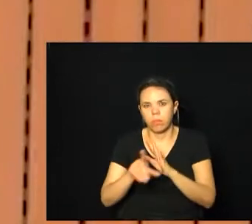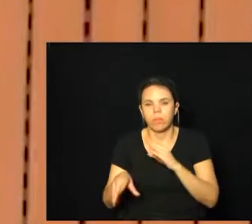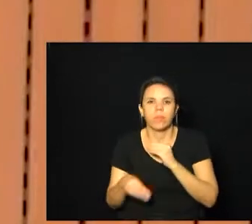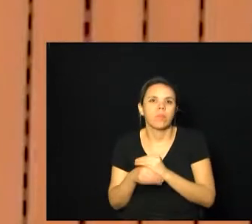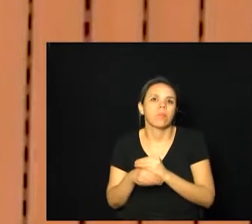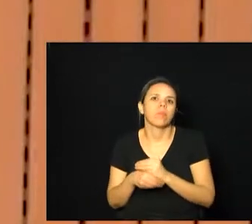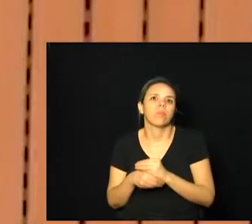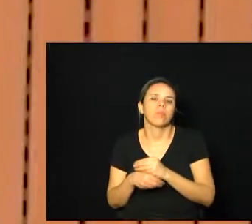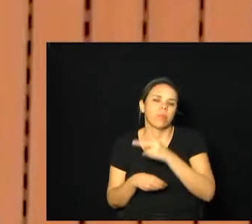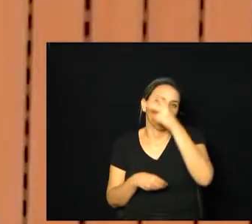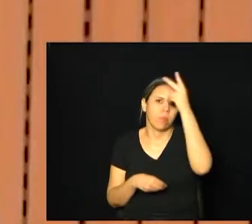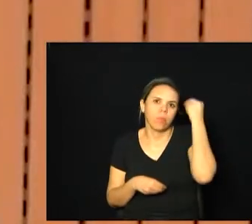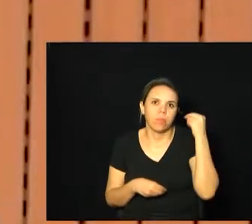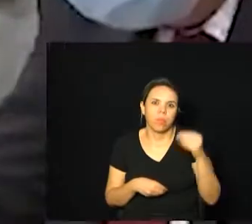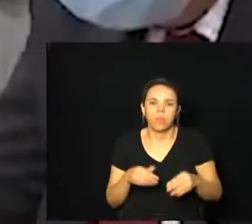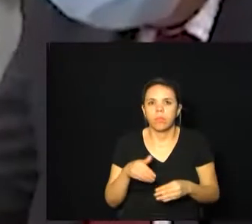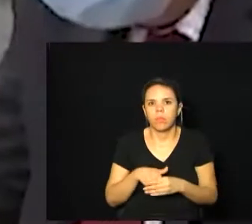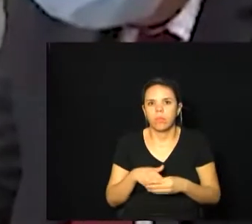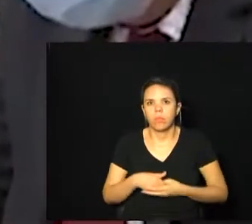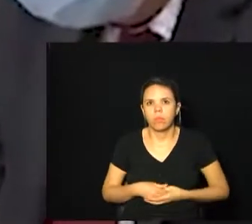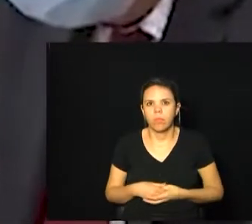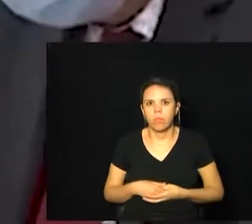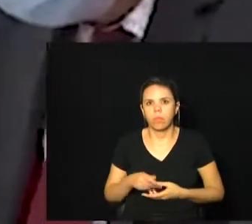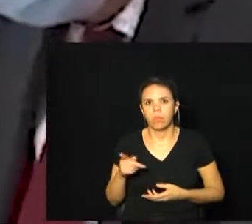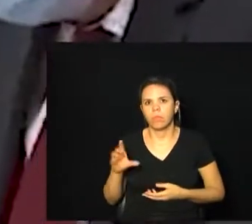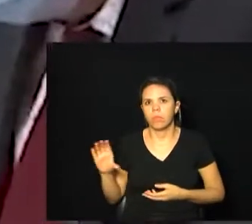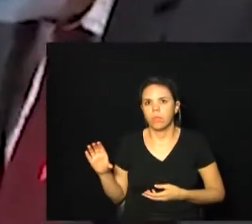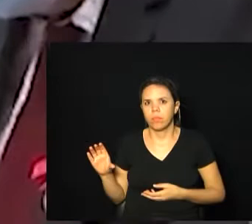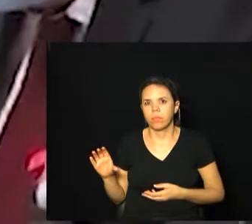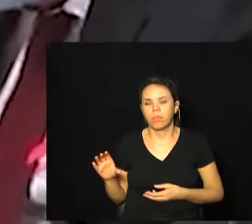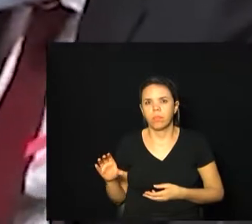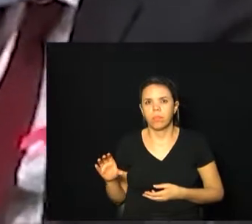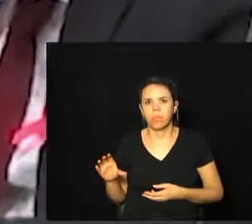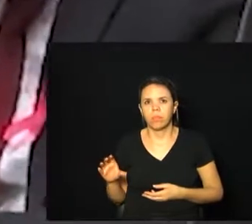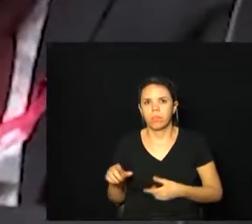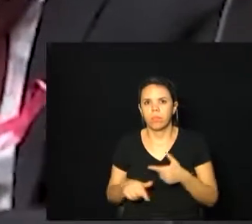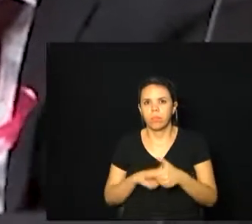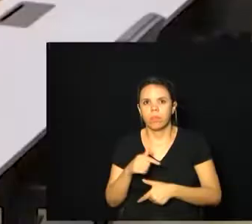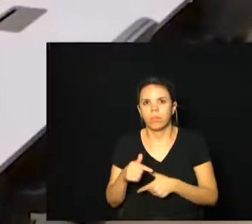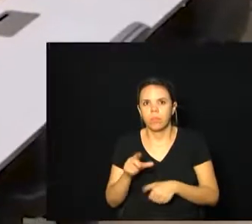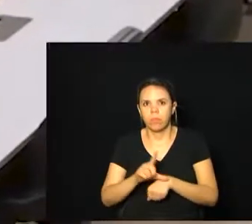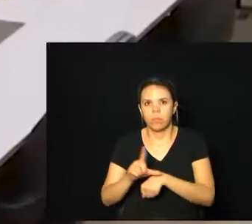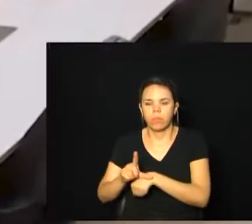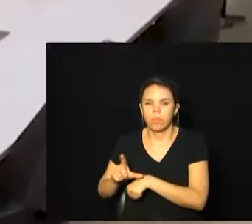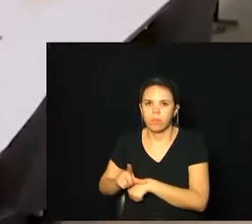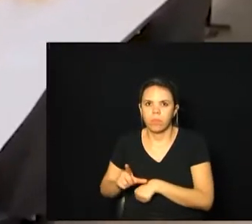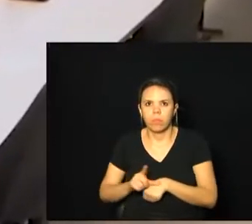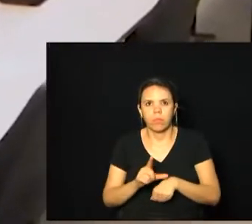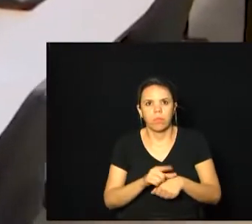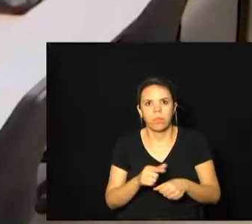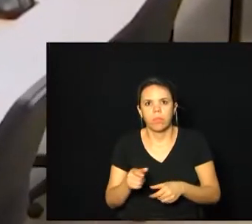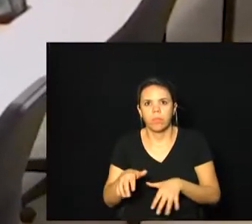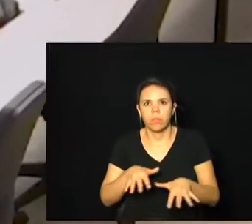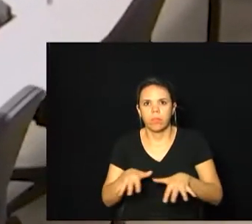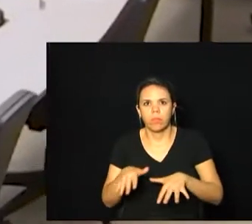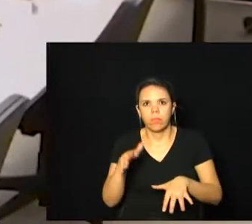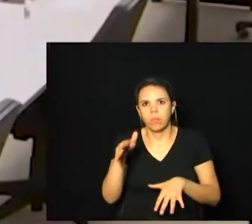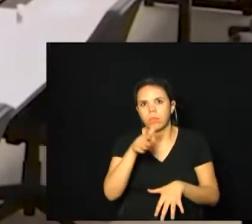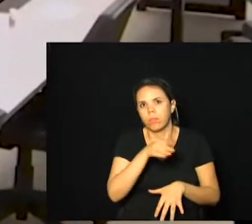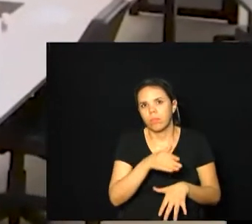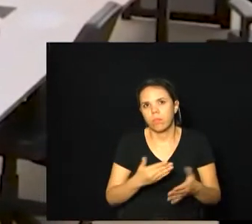complementar do Executivo ser votado. O PLC trata sobre o exercício do comércio em instalações removíveis, que